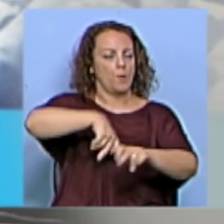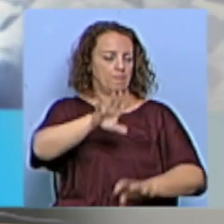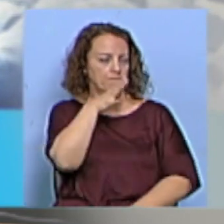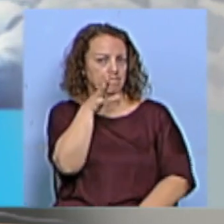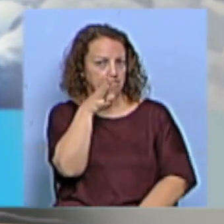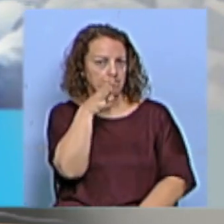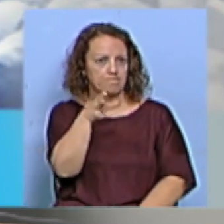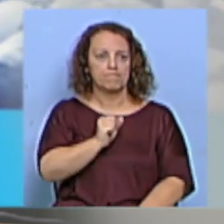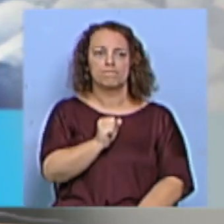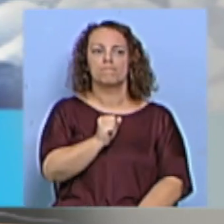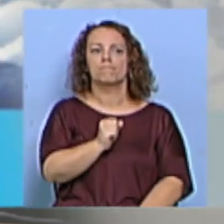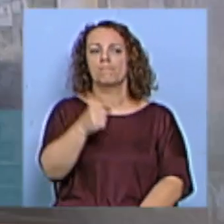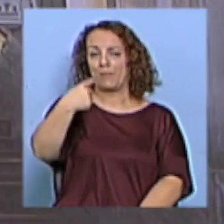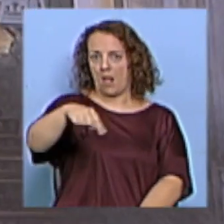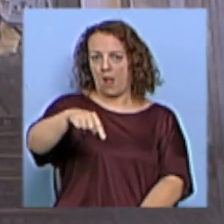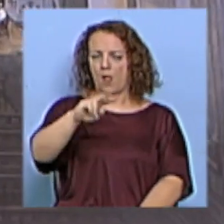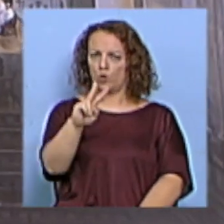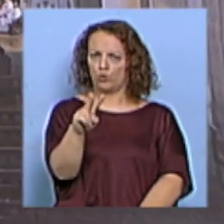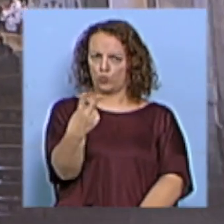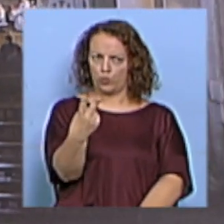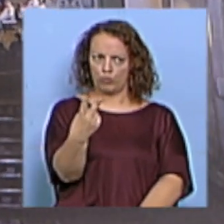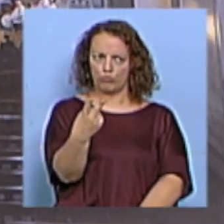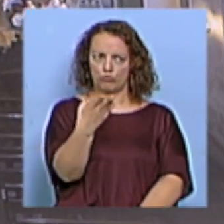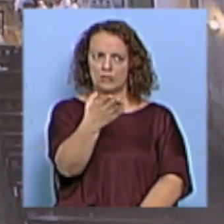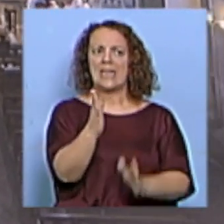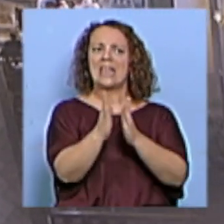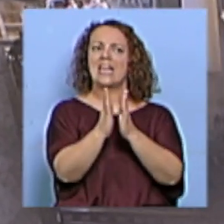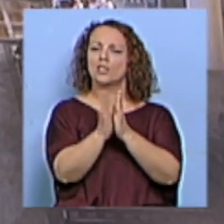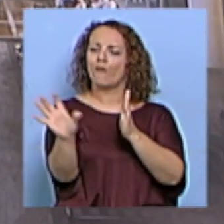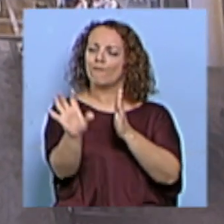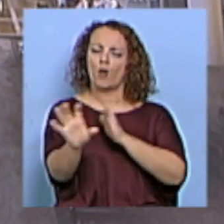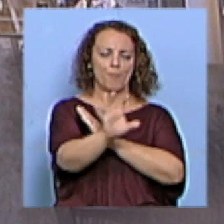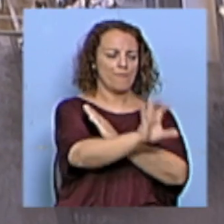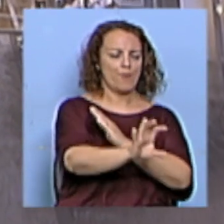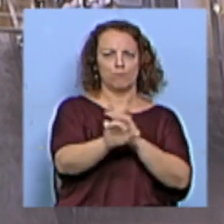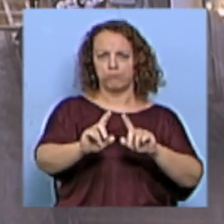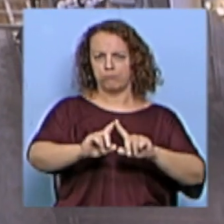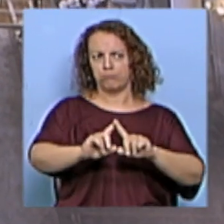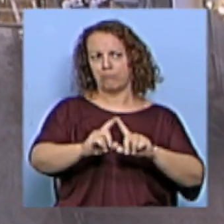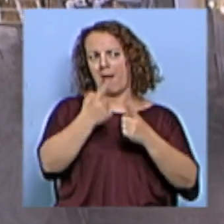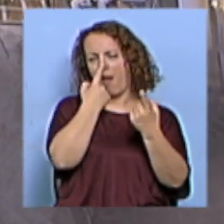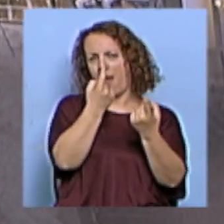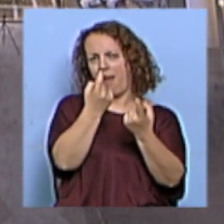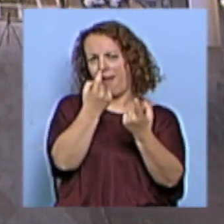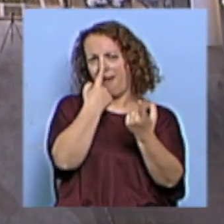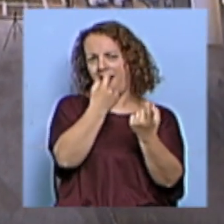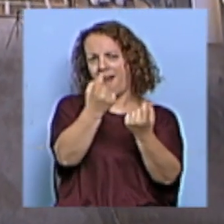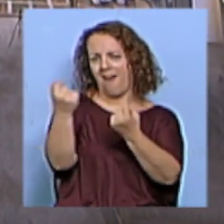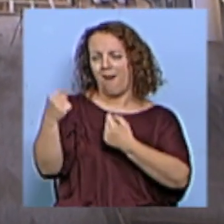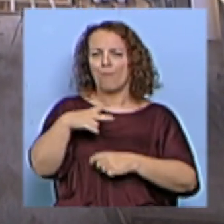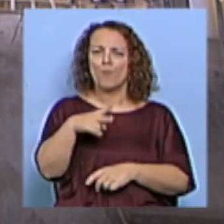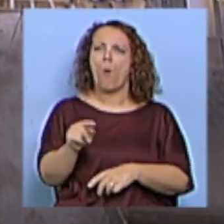Nós temos aqui, assim, dois tipos de igreja, muito comuns no nosso